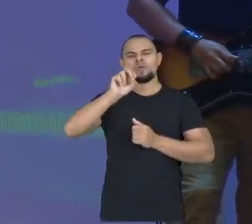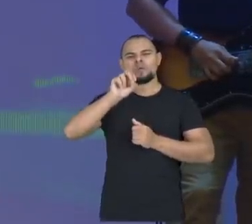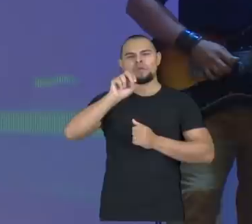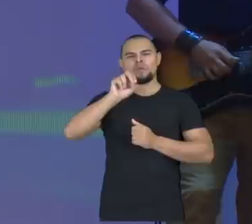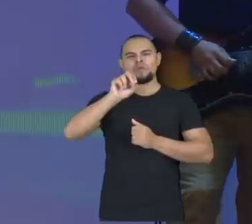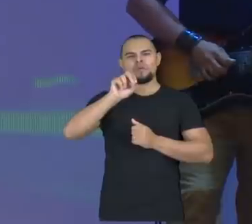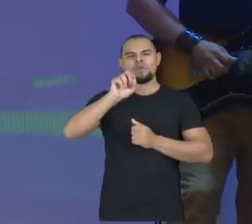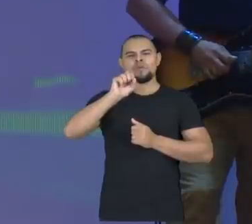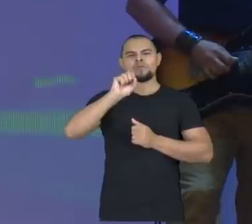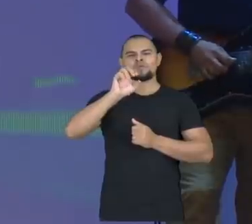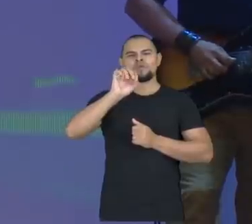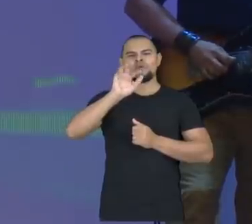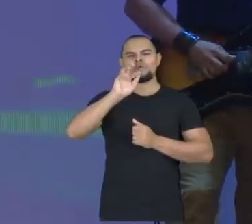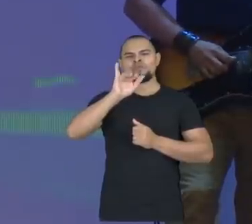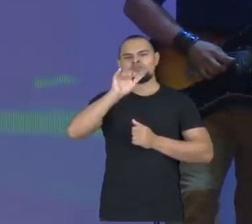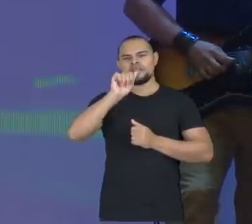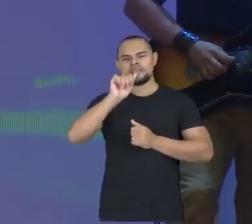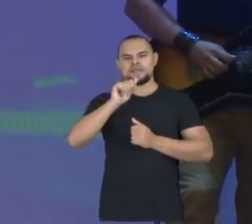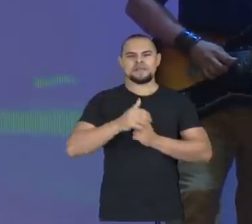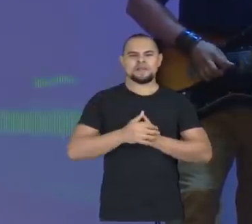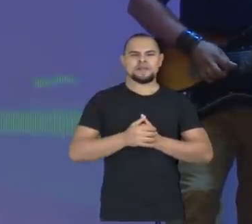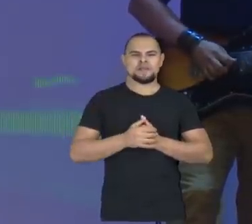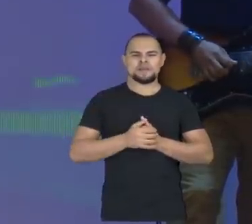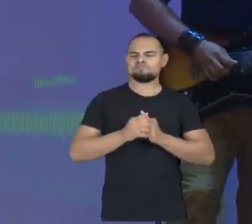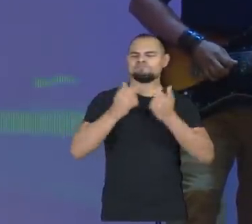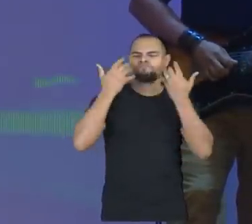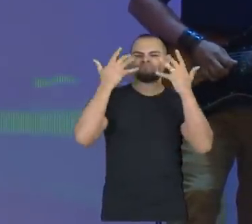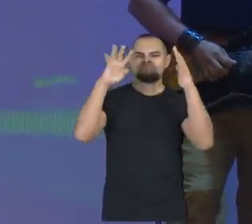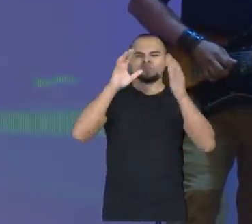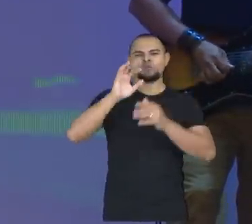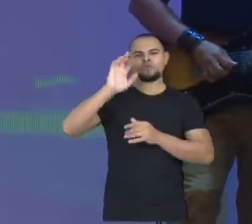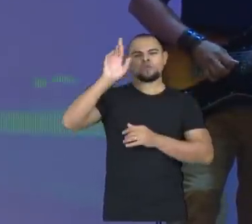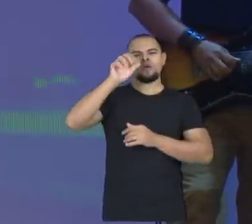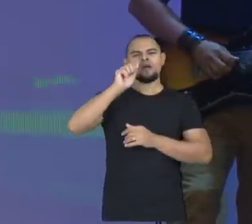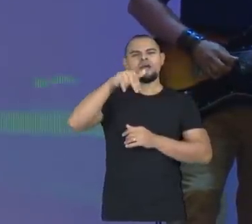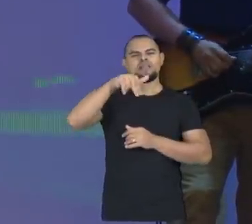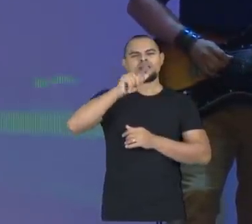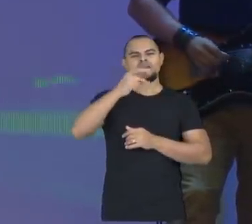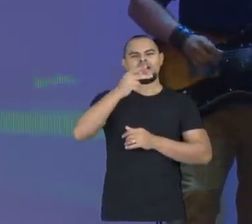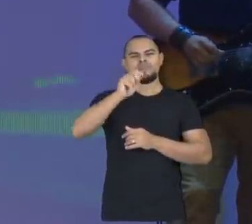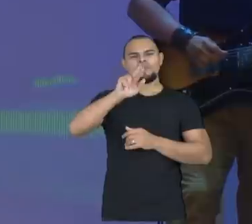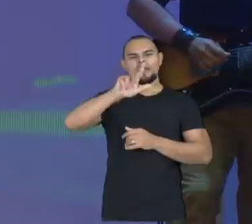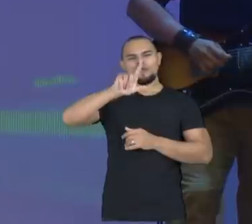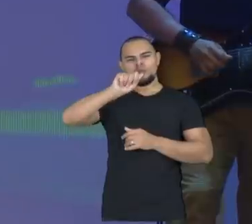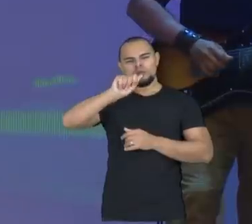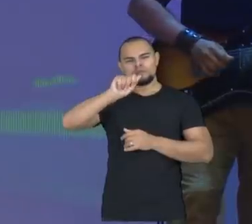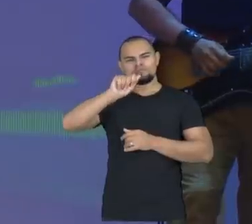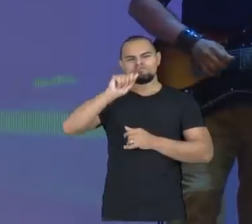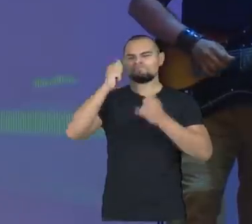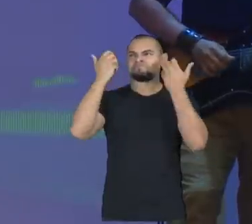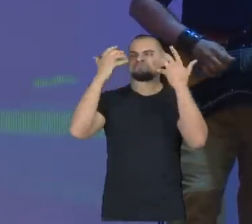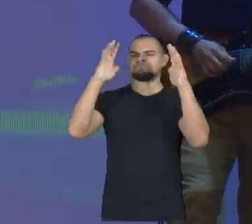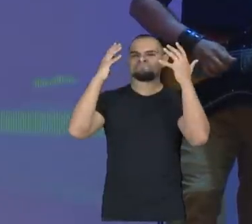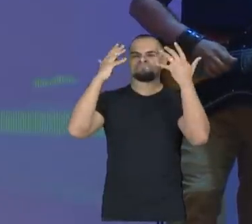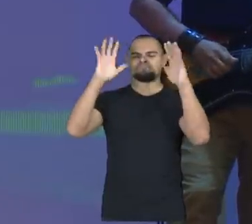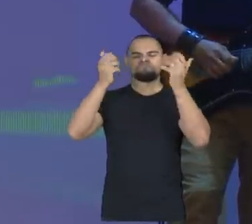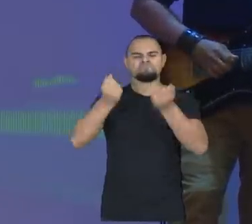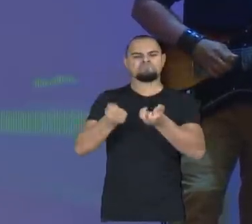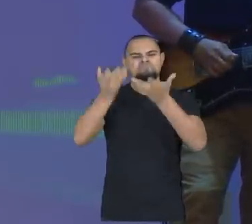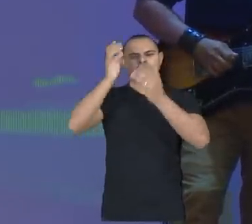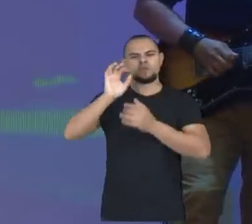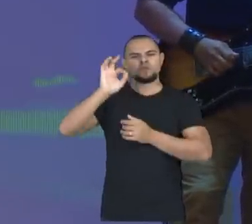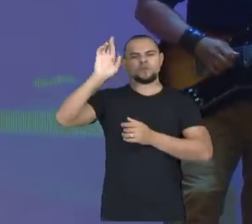Sofia. Gente, vamos aplaudir ao Senhor. Ana Paula. Louvado seja o nome do Senhor. Abençoa a